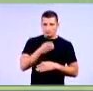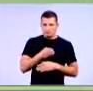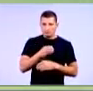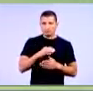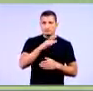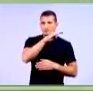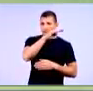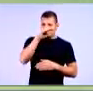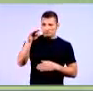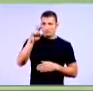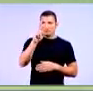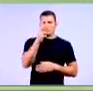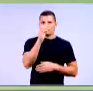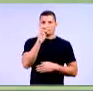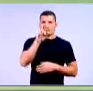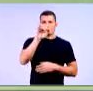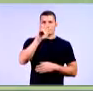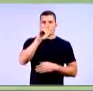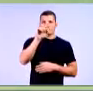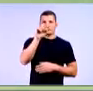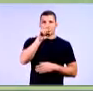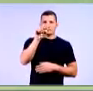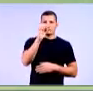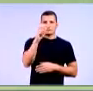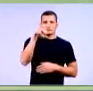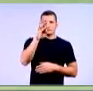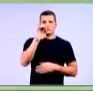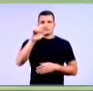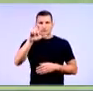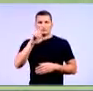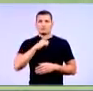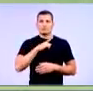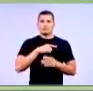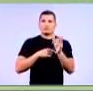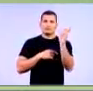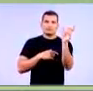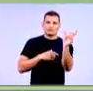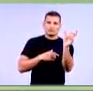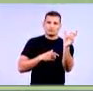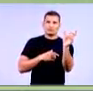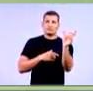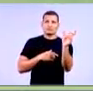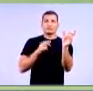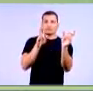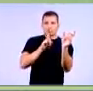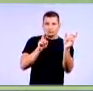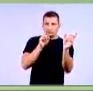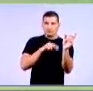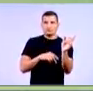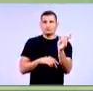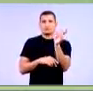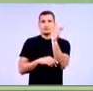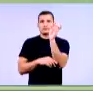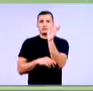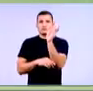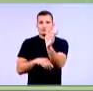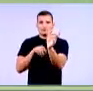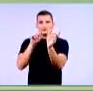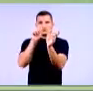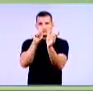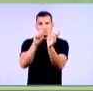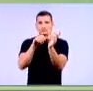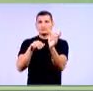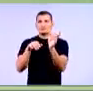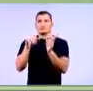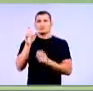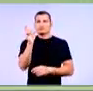meu eixo aqui horizontal, eu tenho aqui o usuário, o objeto A e o objeto B. Está aqui cada um deles. Então, aqui